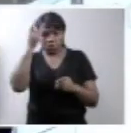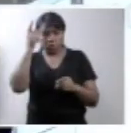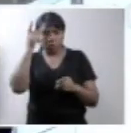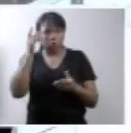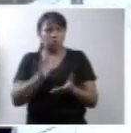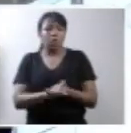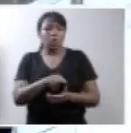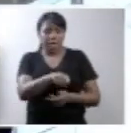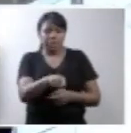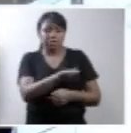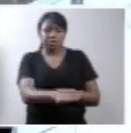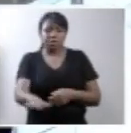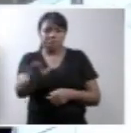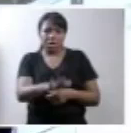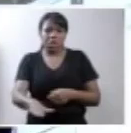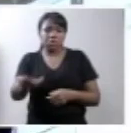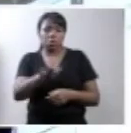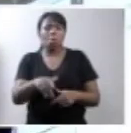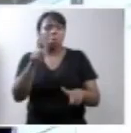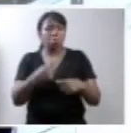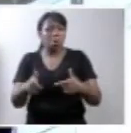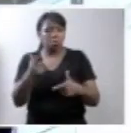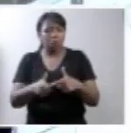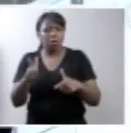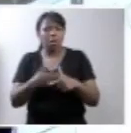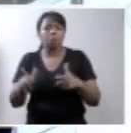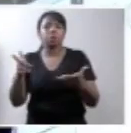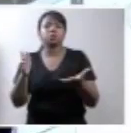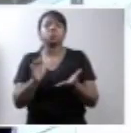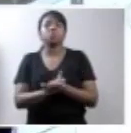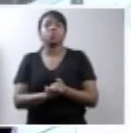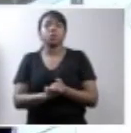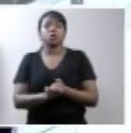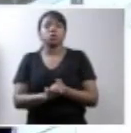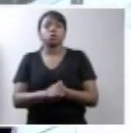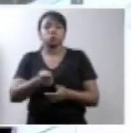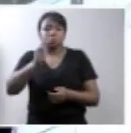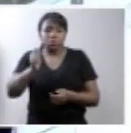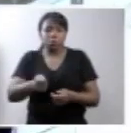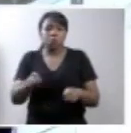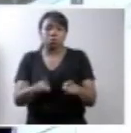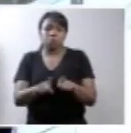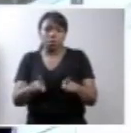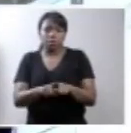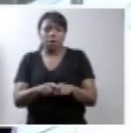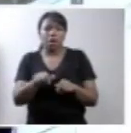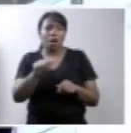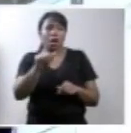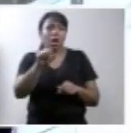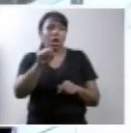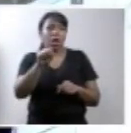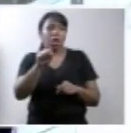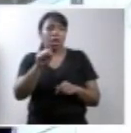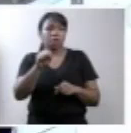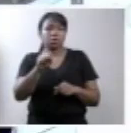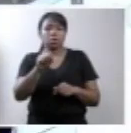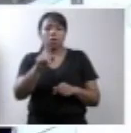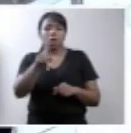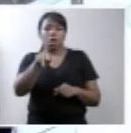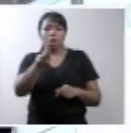do das da condenação dessas crianças condenação do tribunal de noreg a